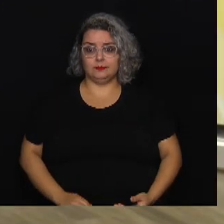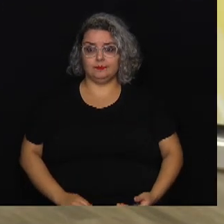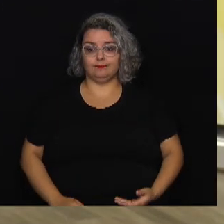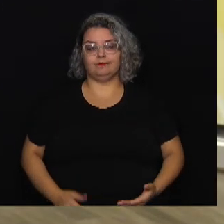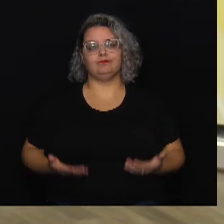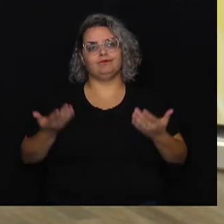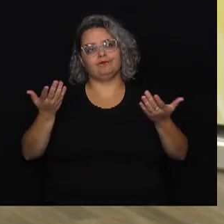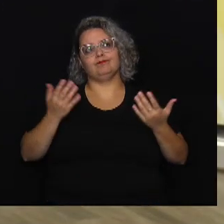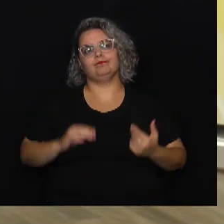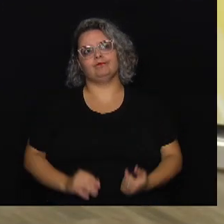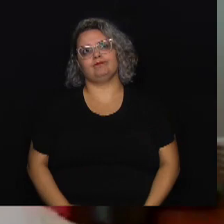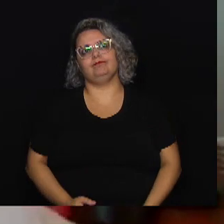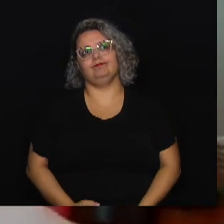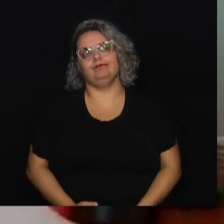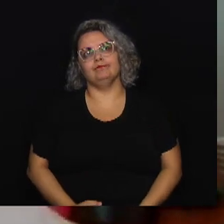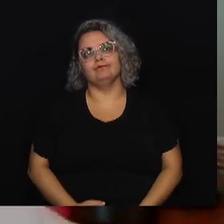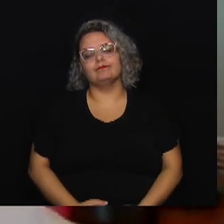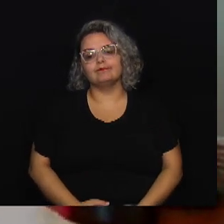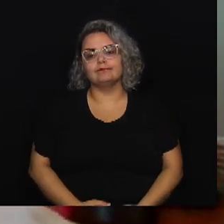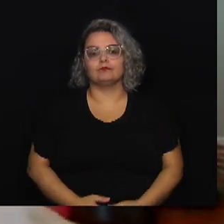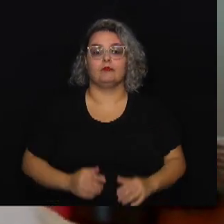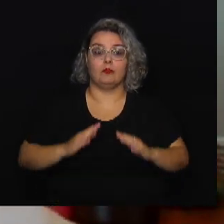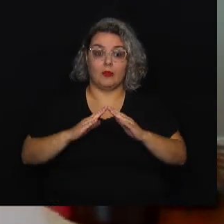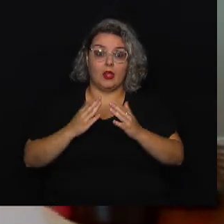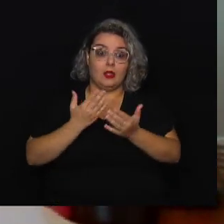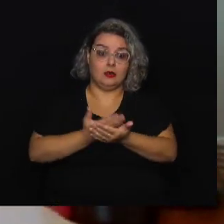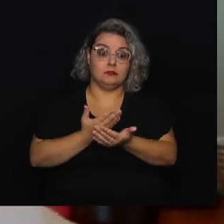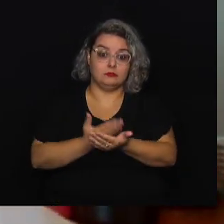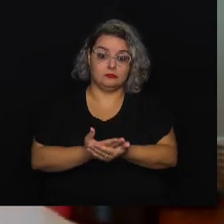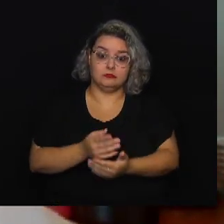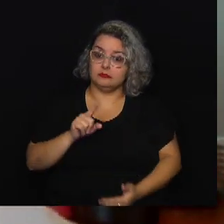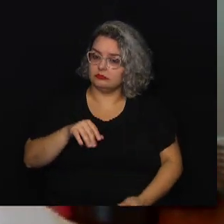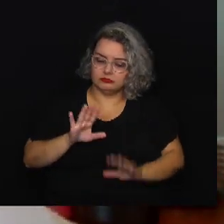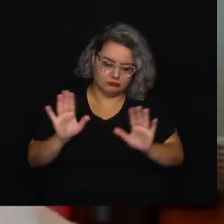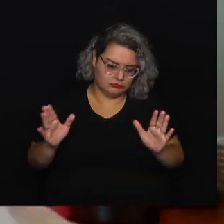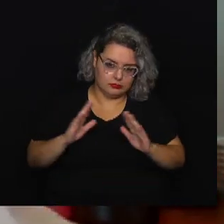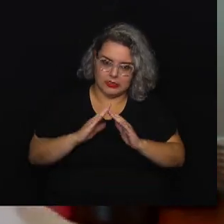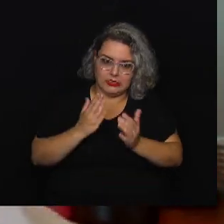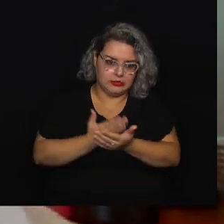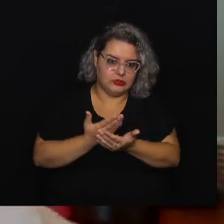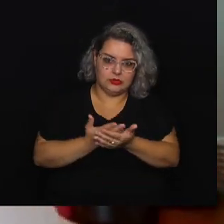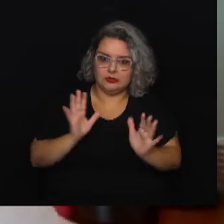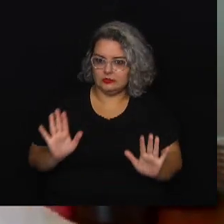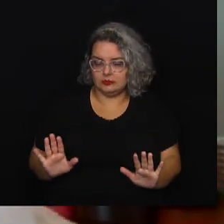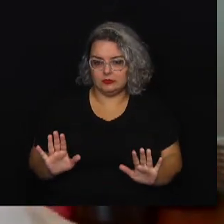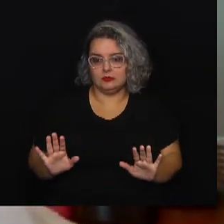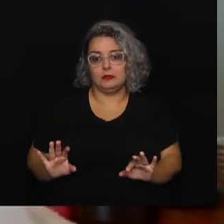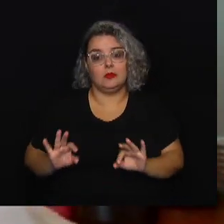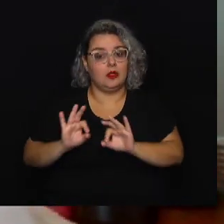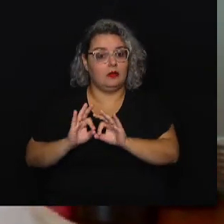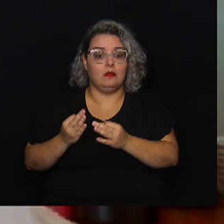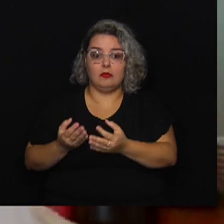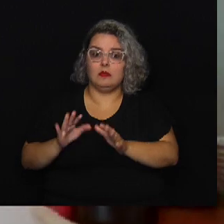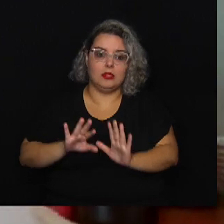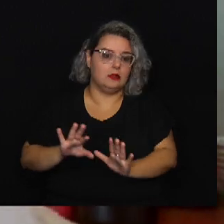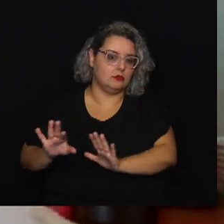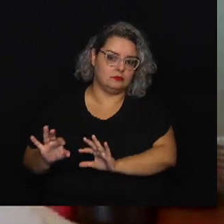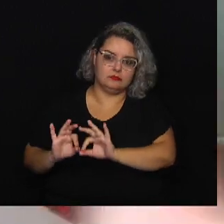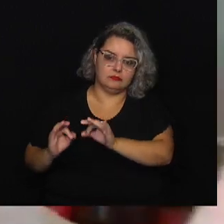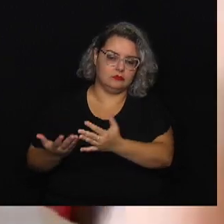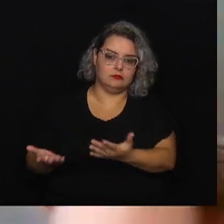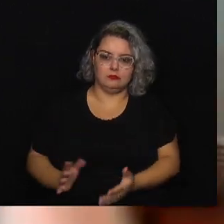Então, a escola é a escola, a família é a família,